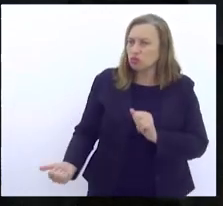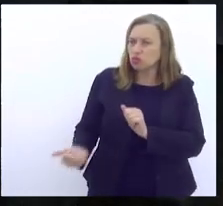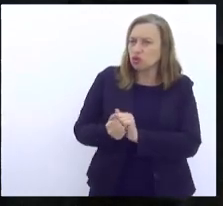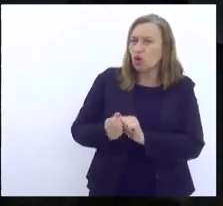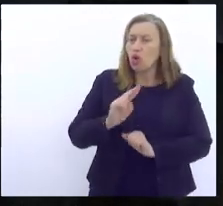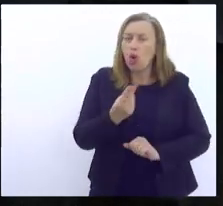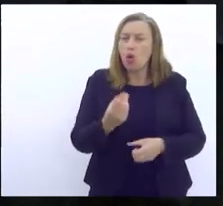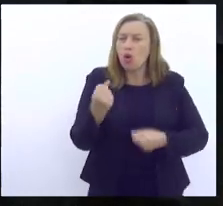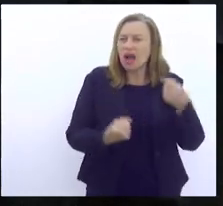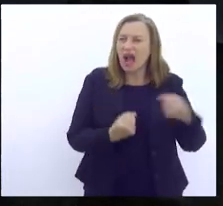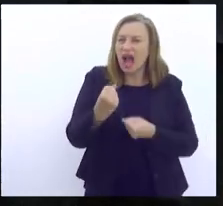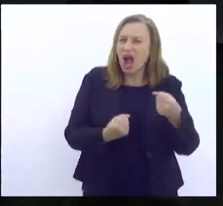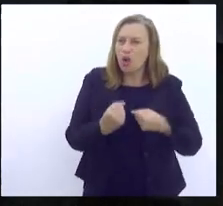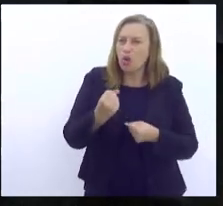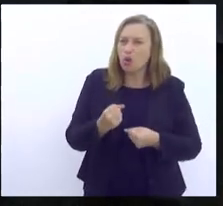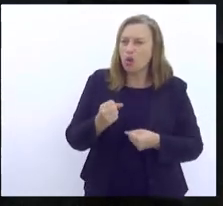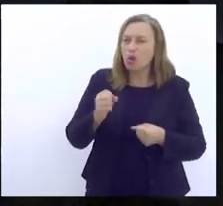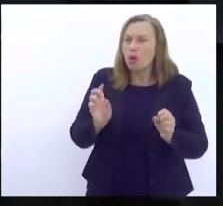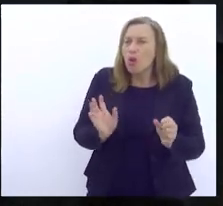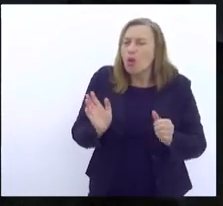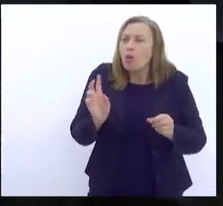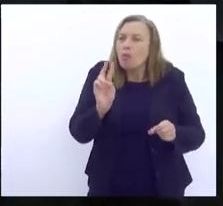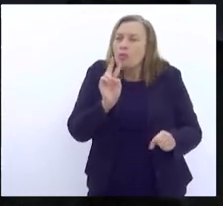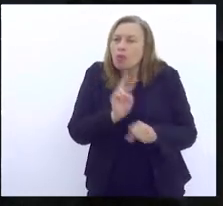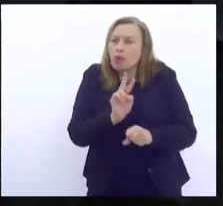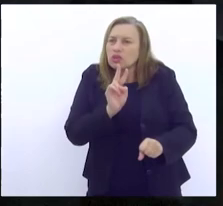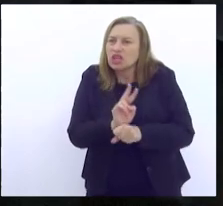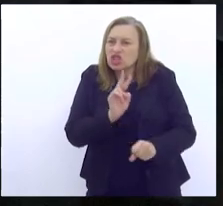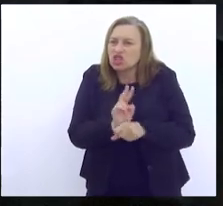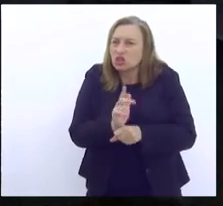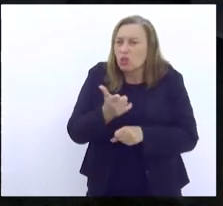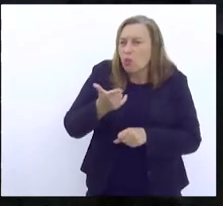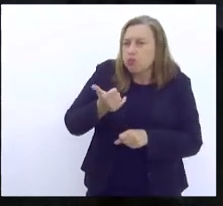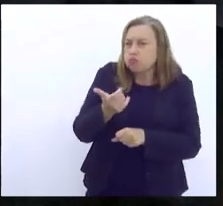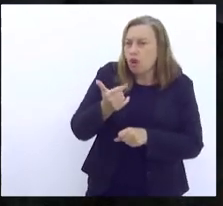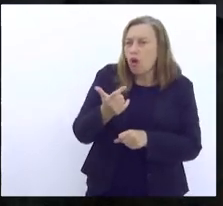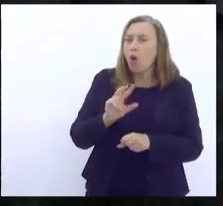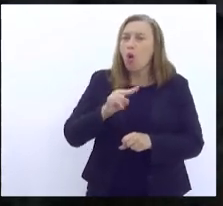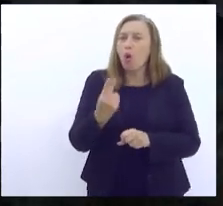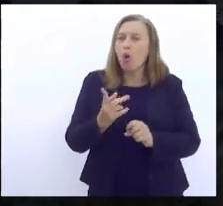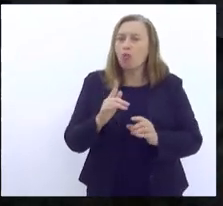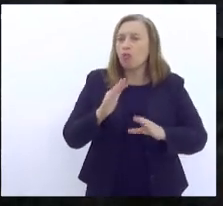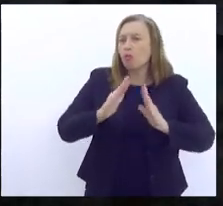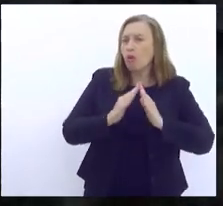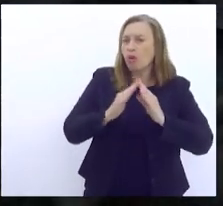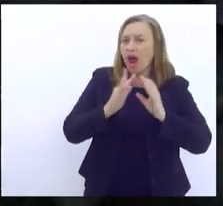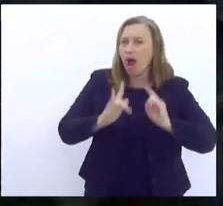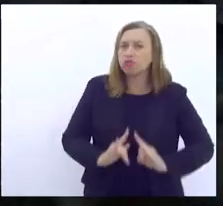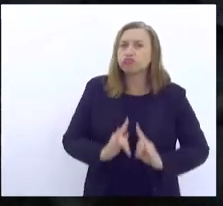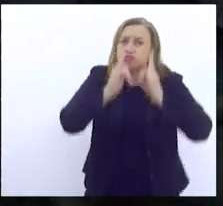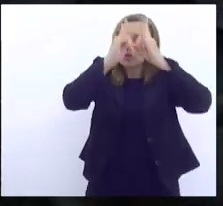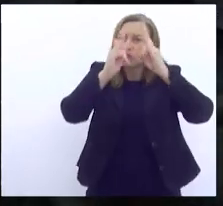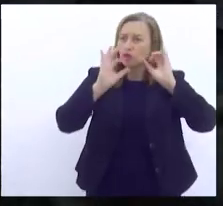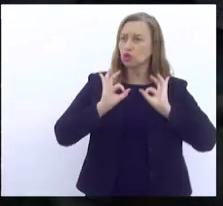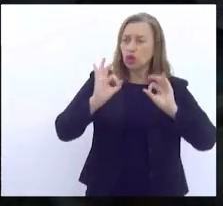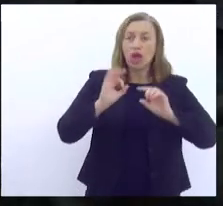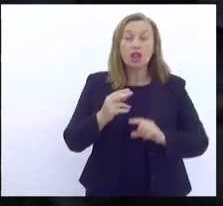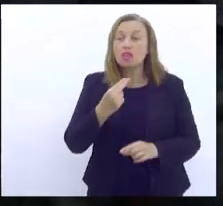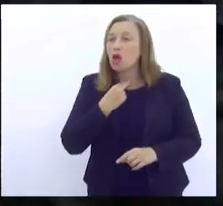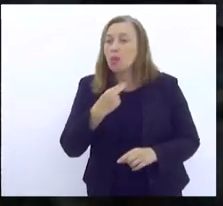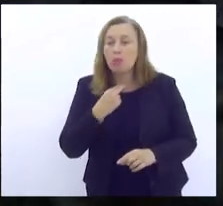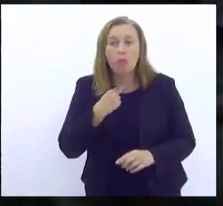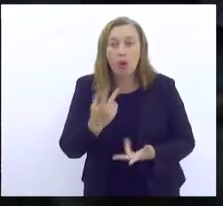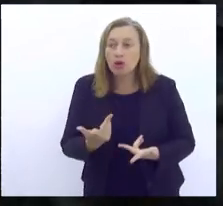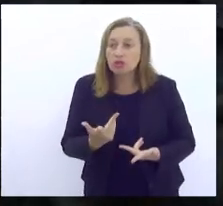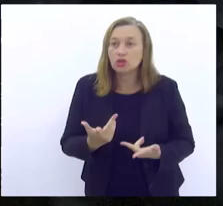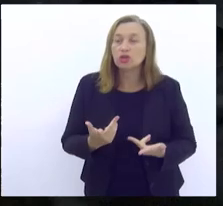carros blindados, nem todo mundo pode morar em condomínio. Não pode. A maioria dos moradores